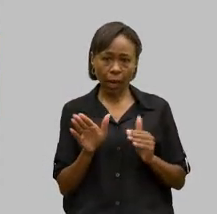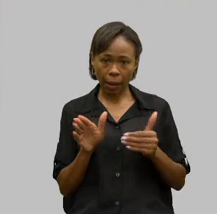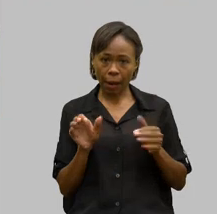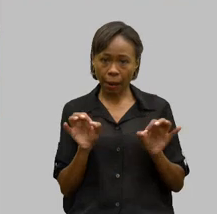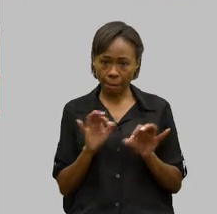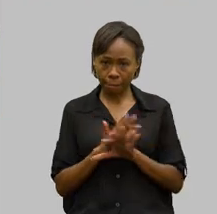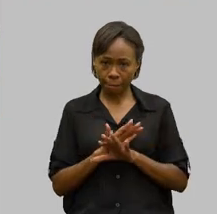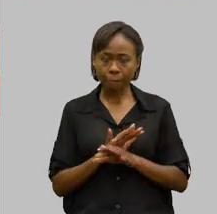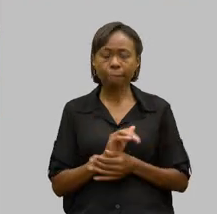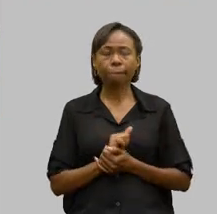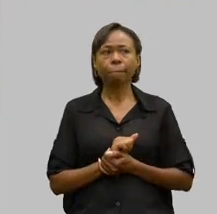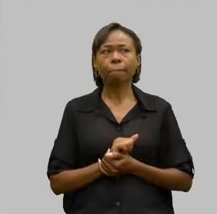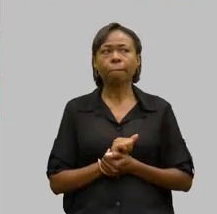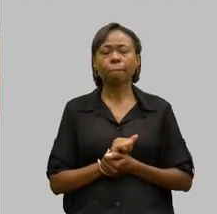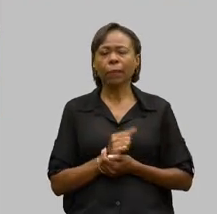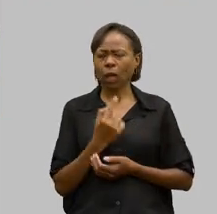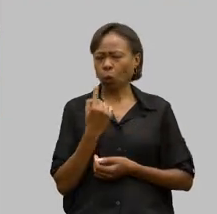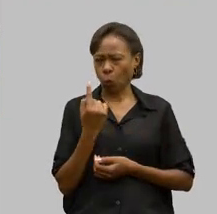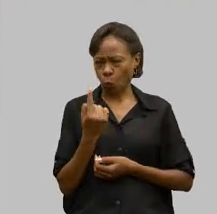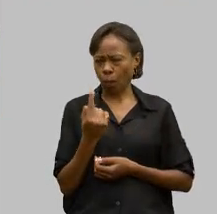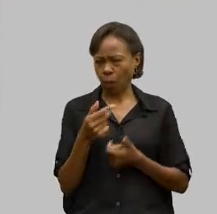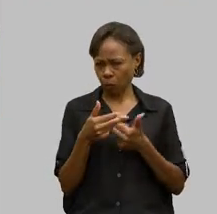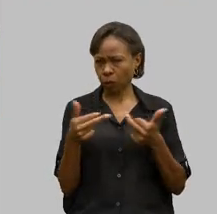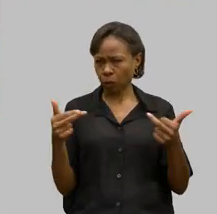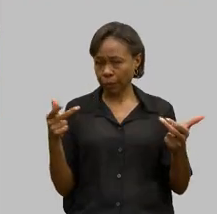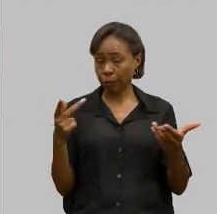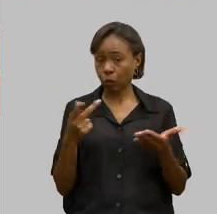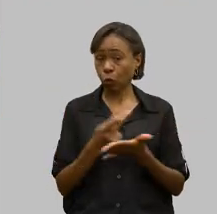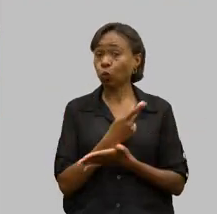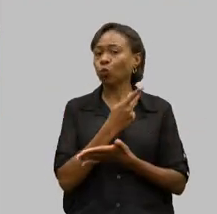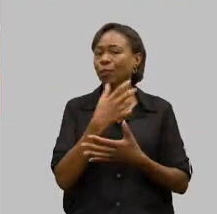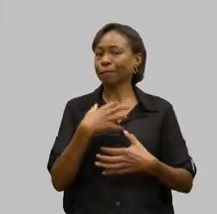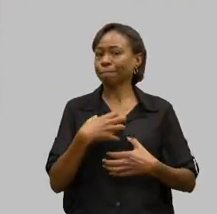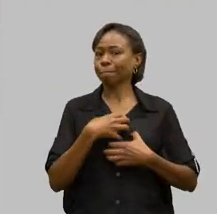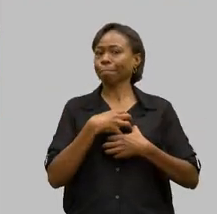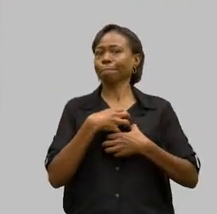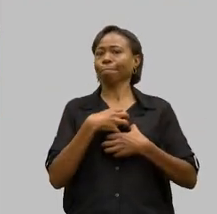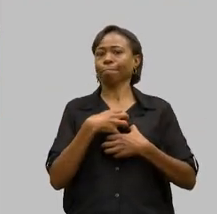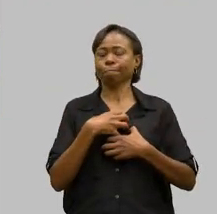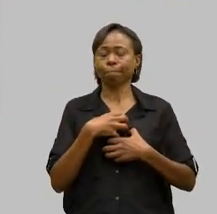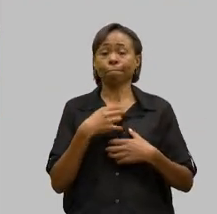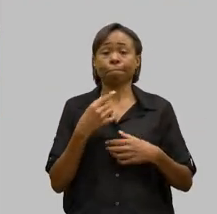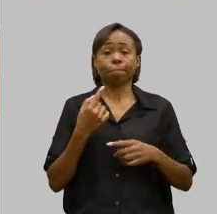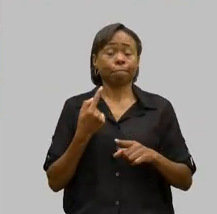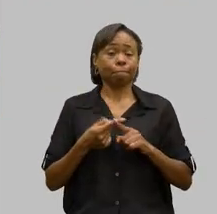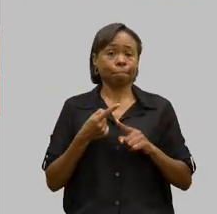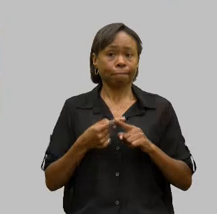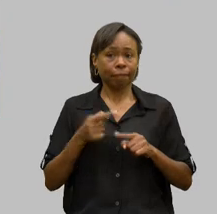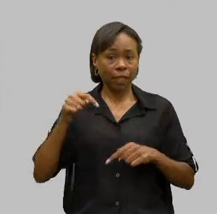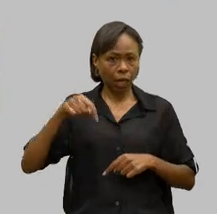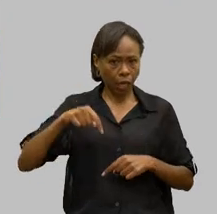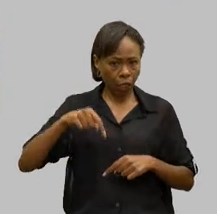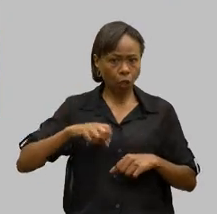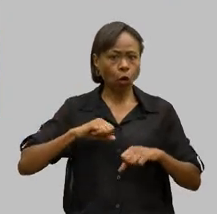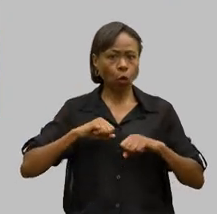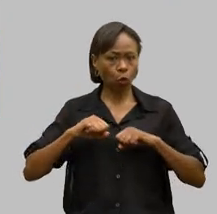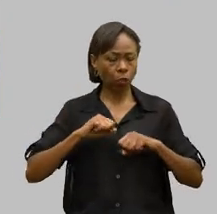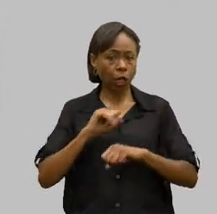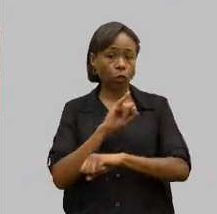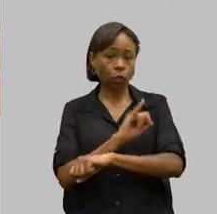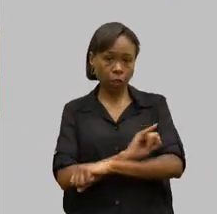queria pontuar uma situação que me espantou muito, porque nós estamos aqui com um debate sobre o IPSENG,